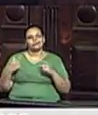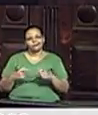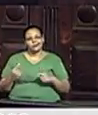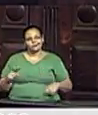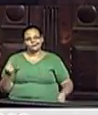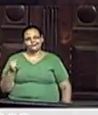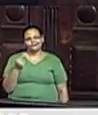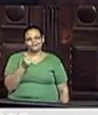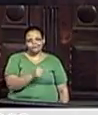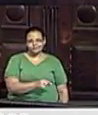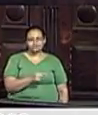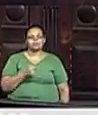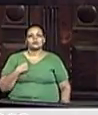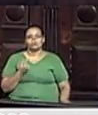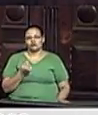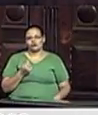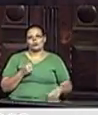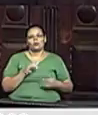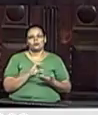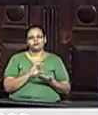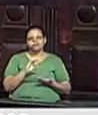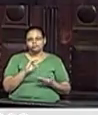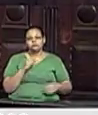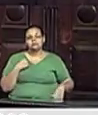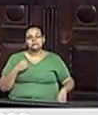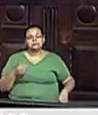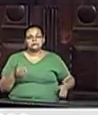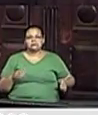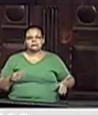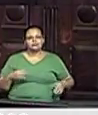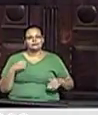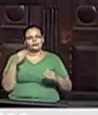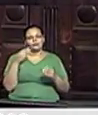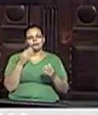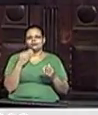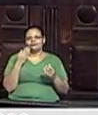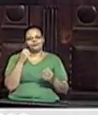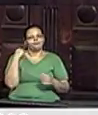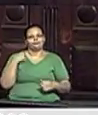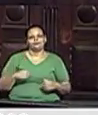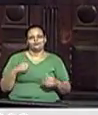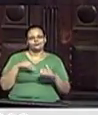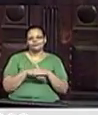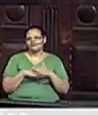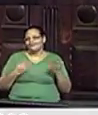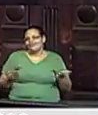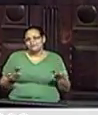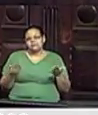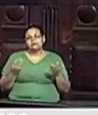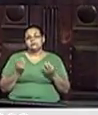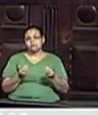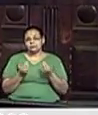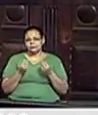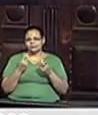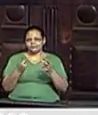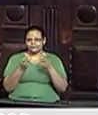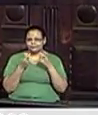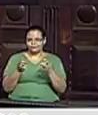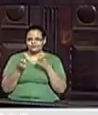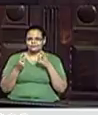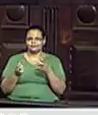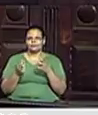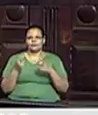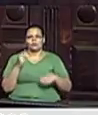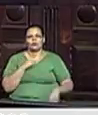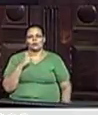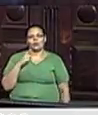mais longe, né, com dinheiro, com volume de recursos no bolso, na pasta, enfim. E mais ainda, quando a gente percebe que